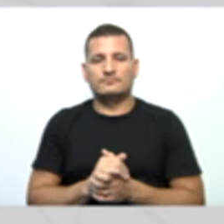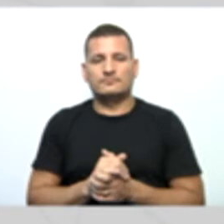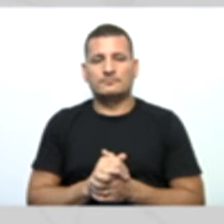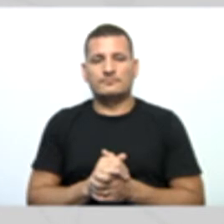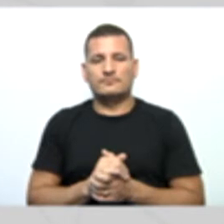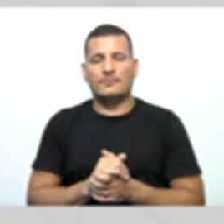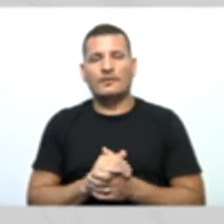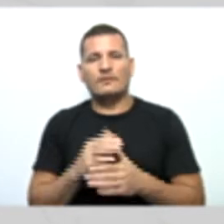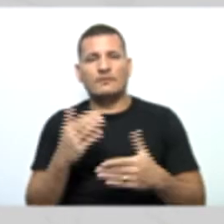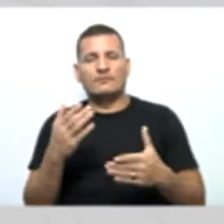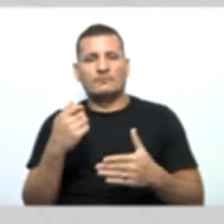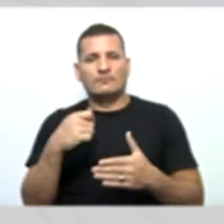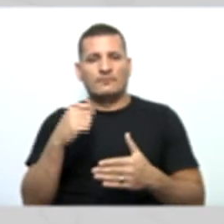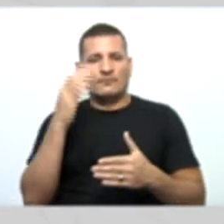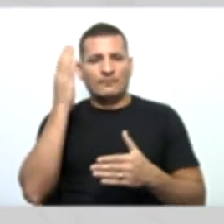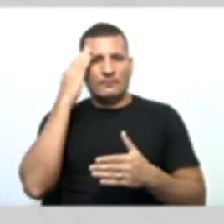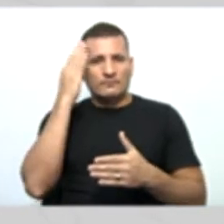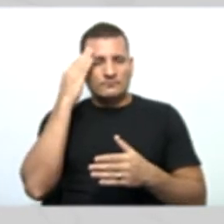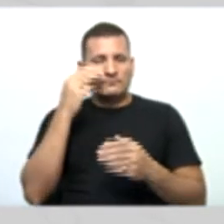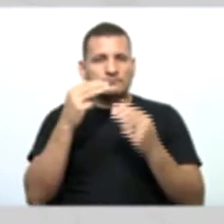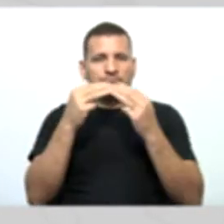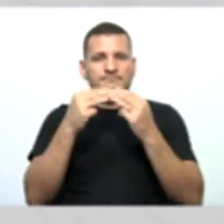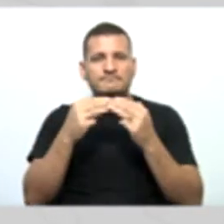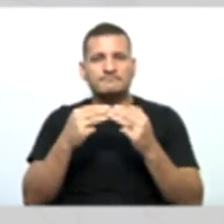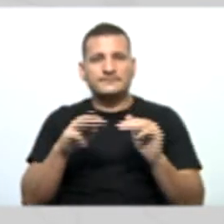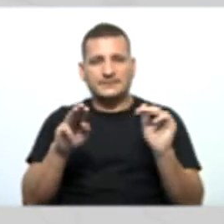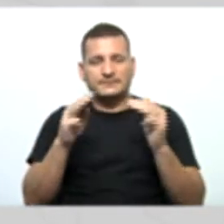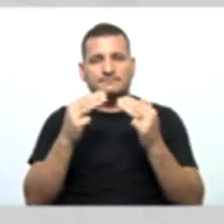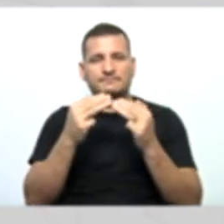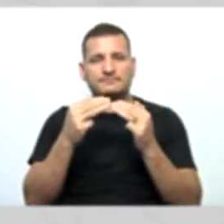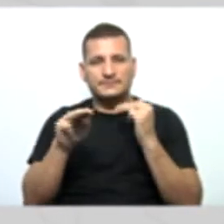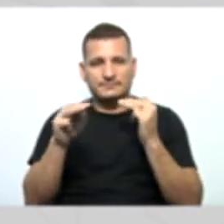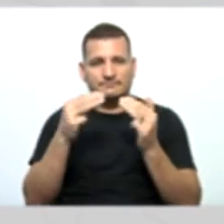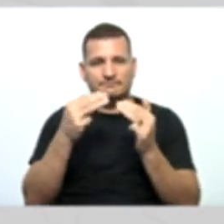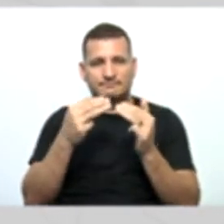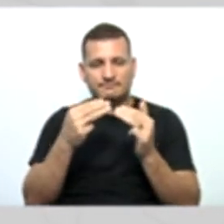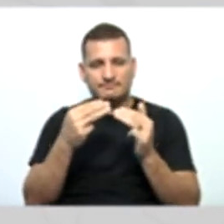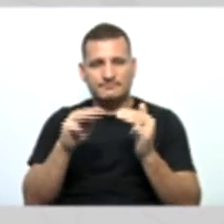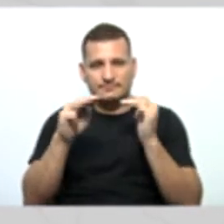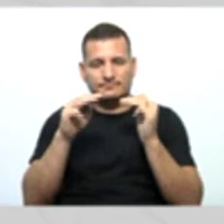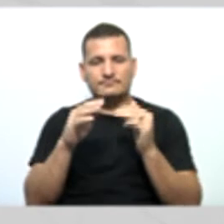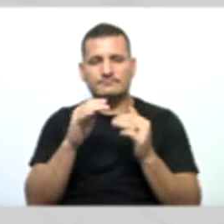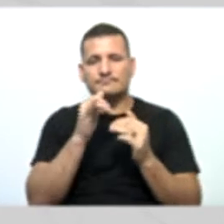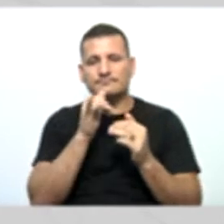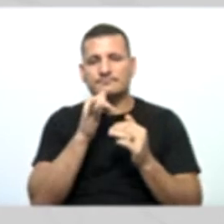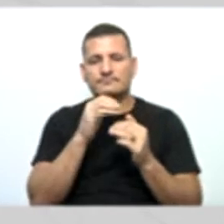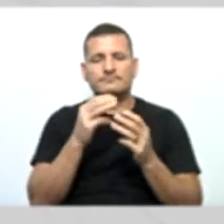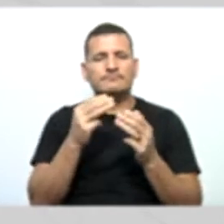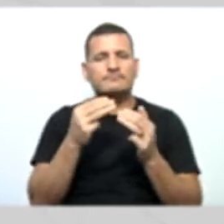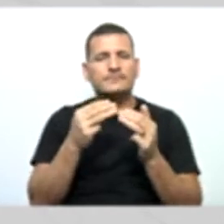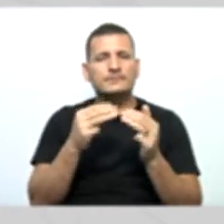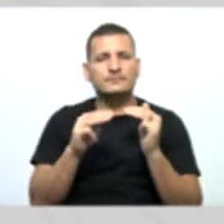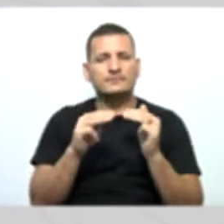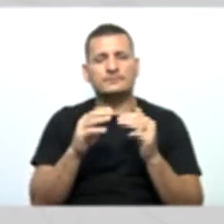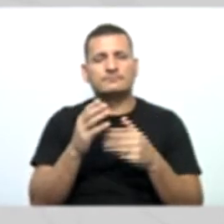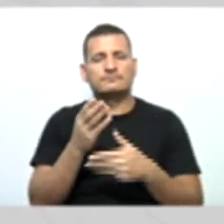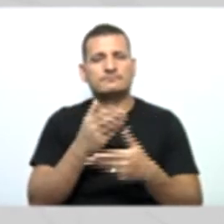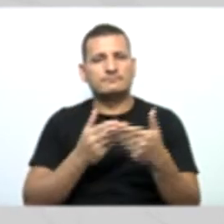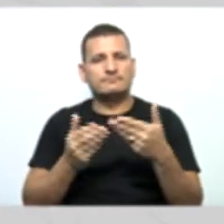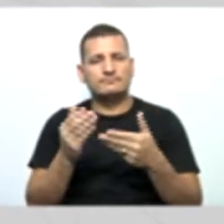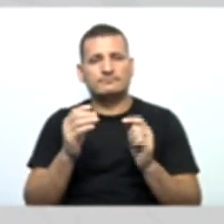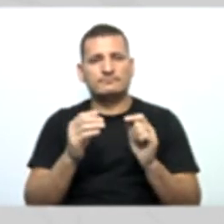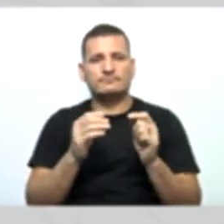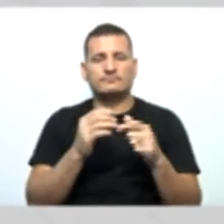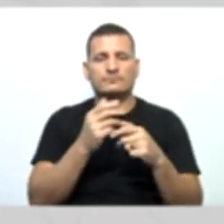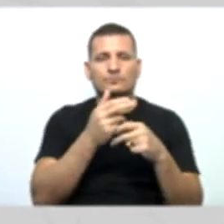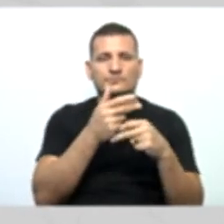gente precisa saber o que? Sobre mensagens, né? Quais as mensagens que relacionam? Qual a interação entre o